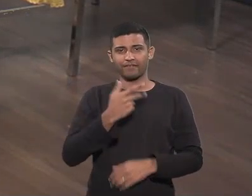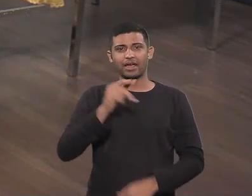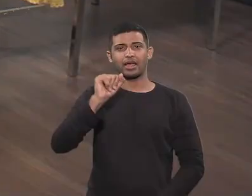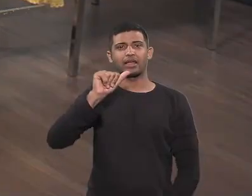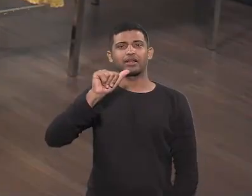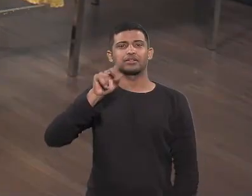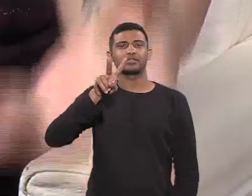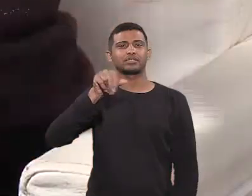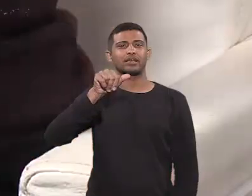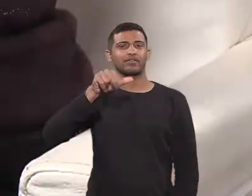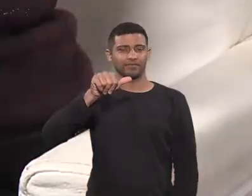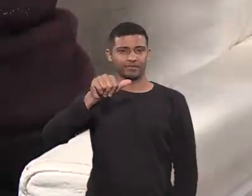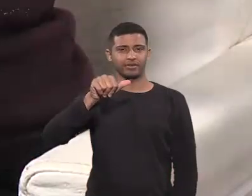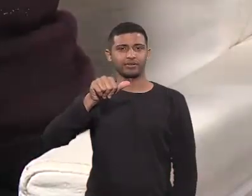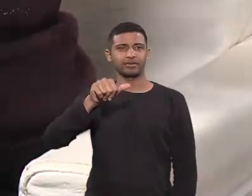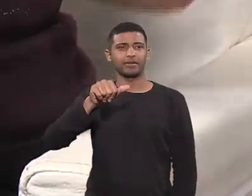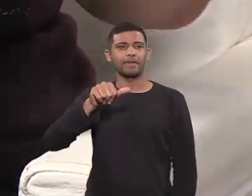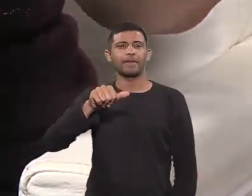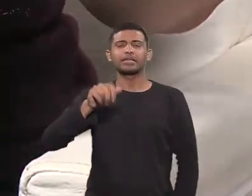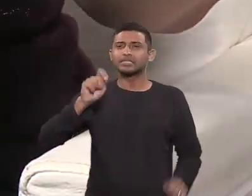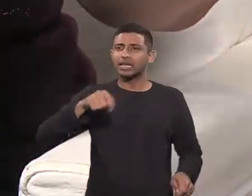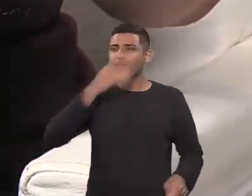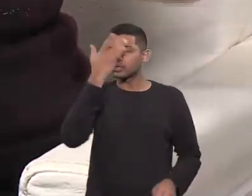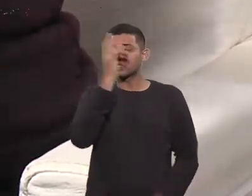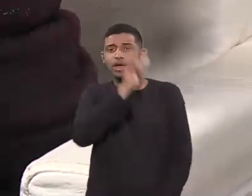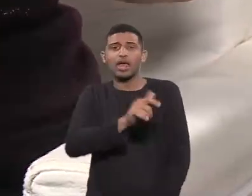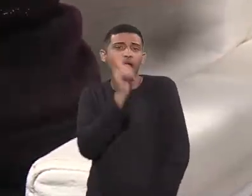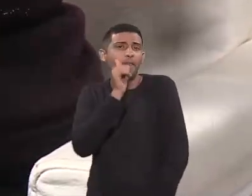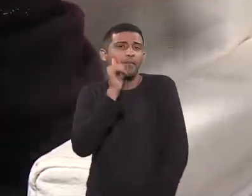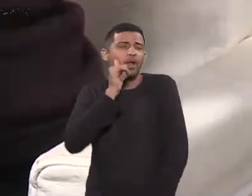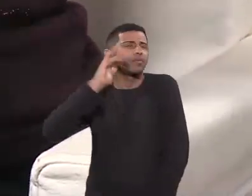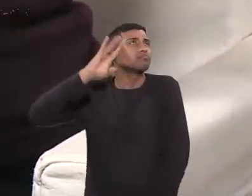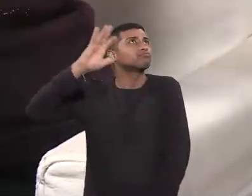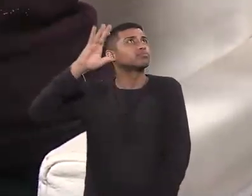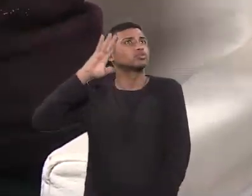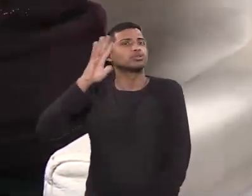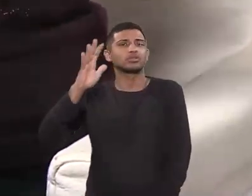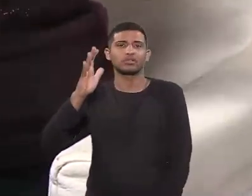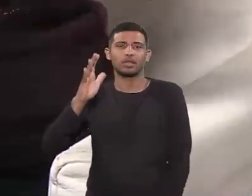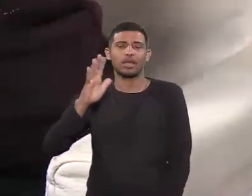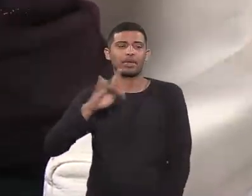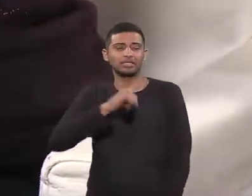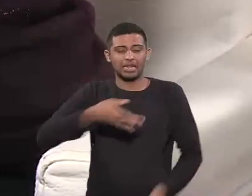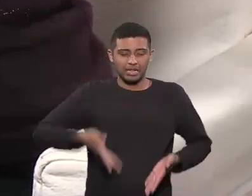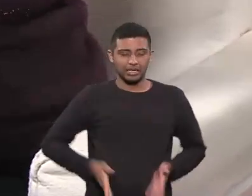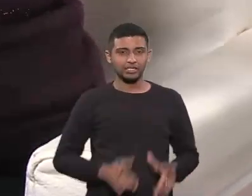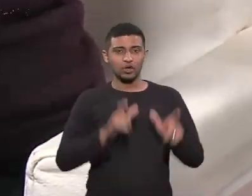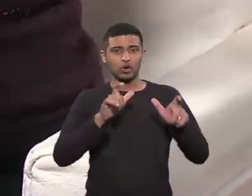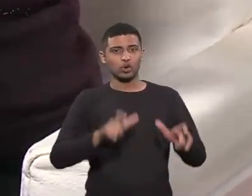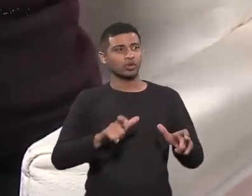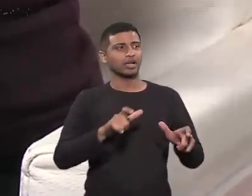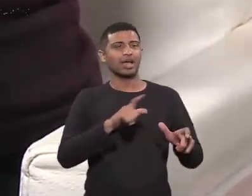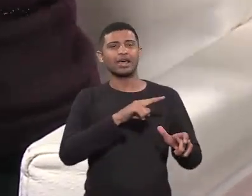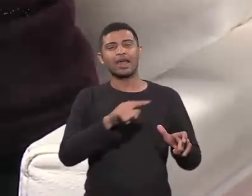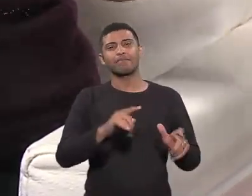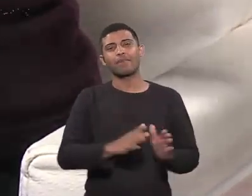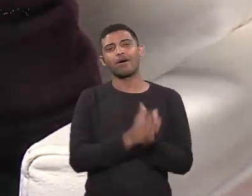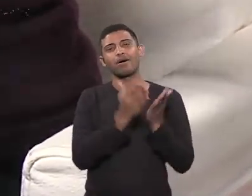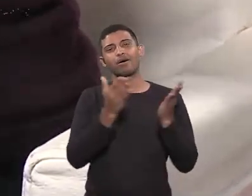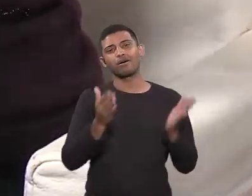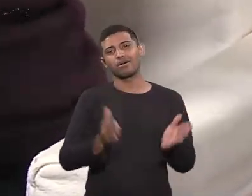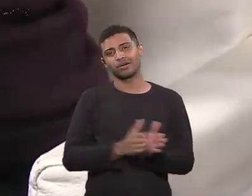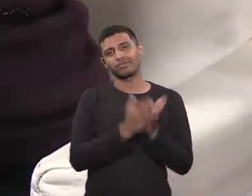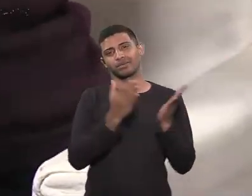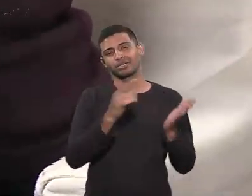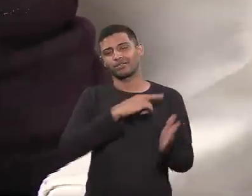da savana, né, a possibilidade de sonho dessa menina que nasceu num lugar que não era possibilitado sonhar,